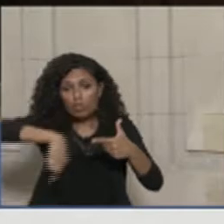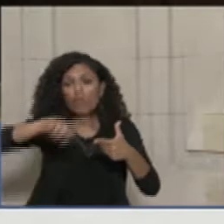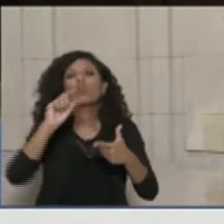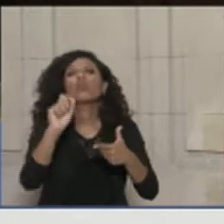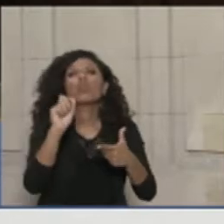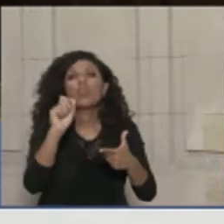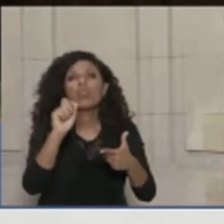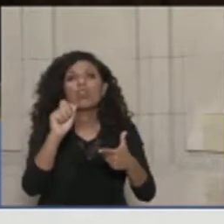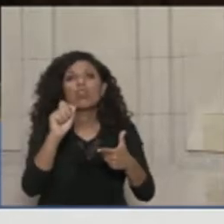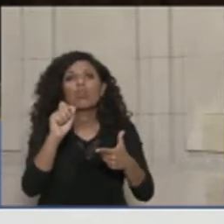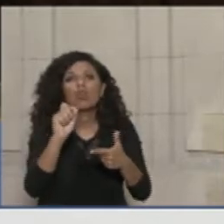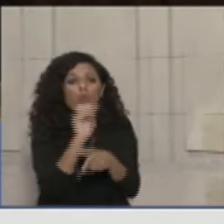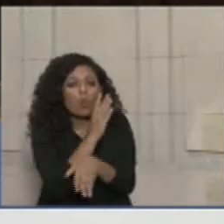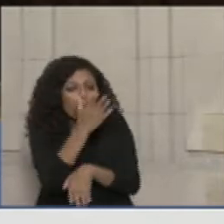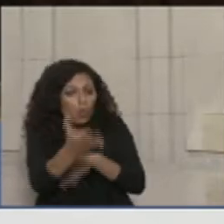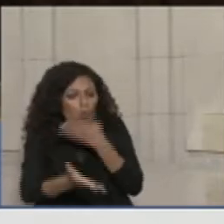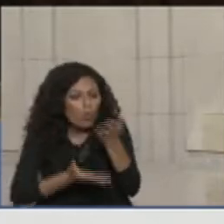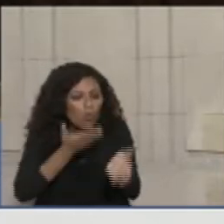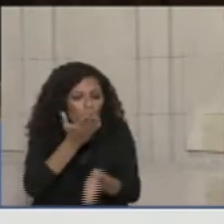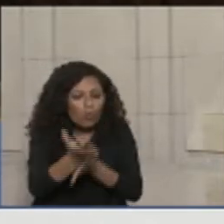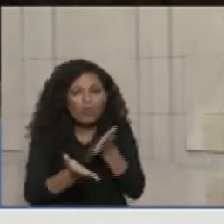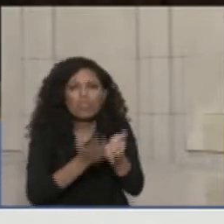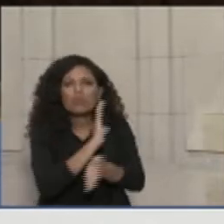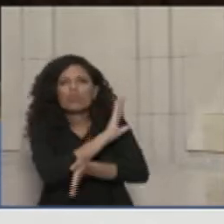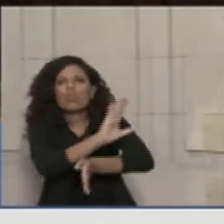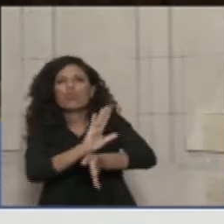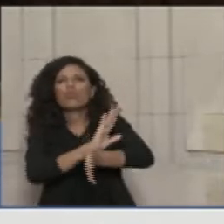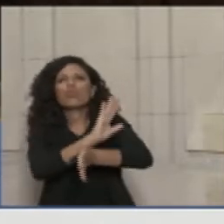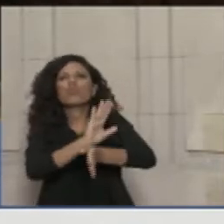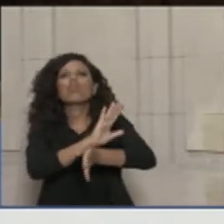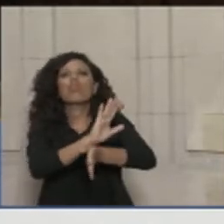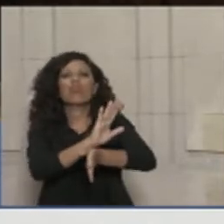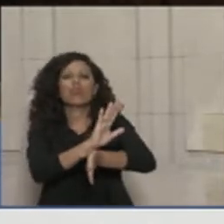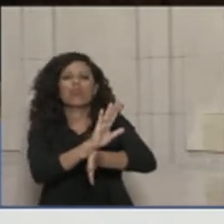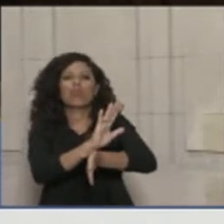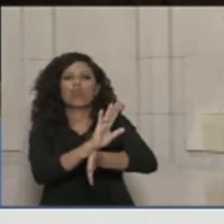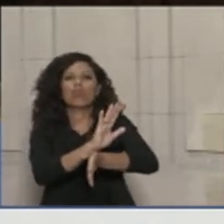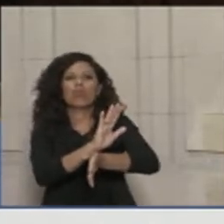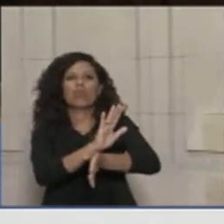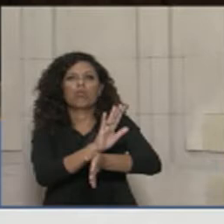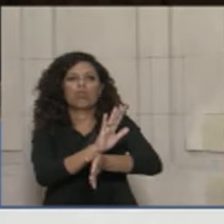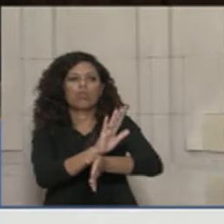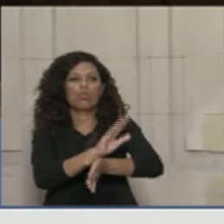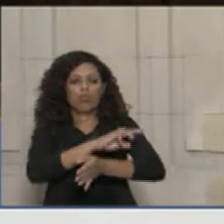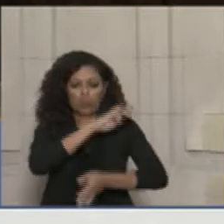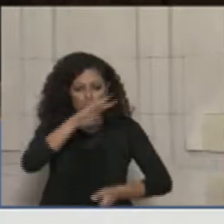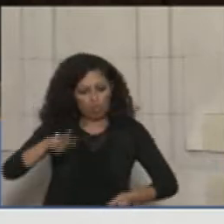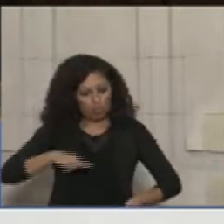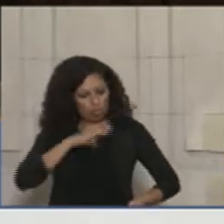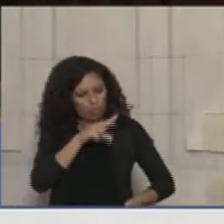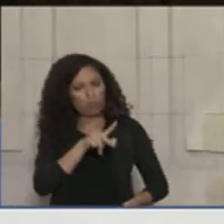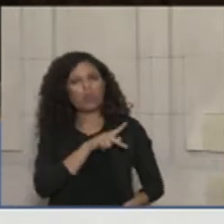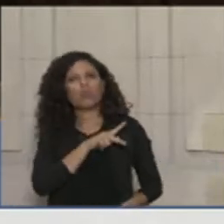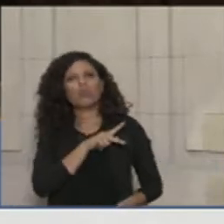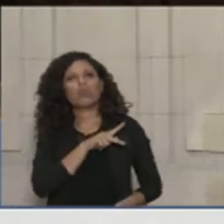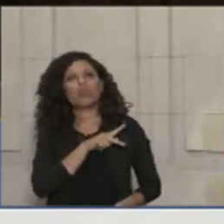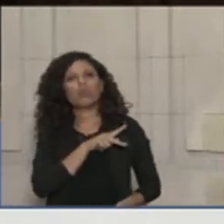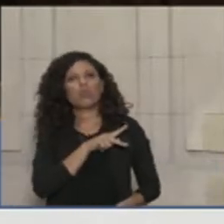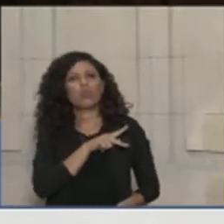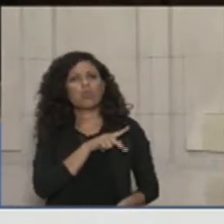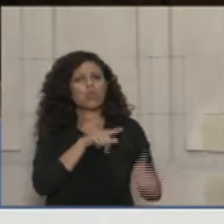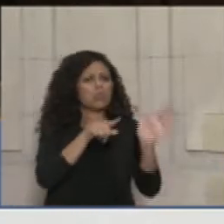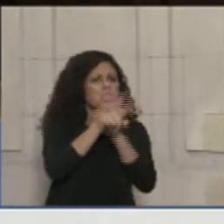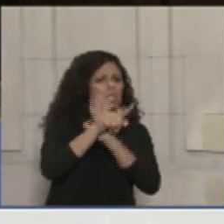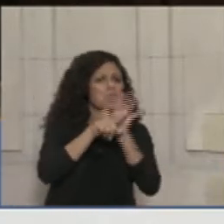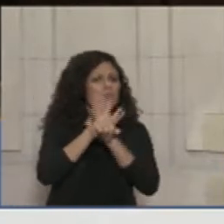Constituição. Nós somos guardiães da Constituição. O Ministério Público é